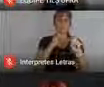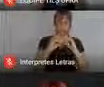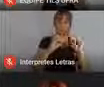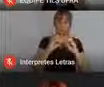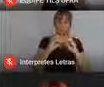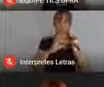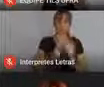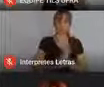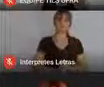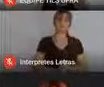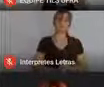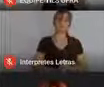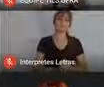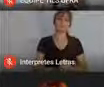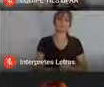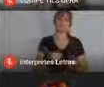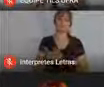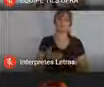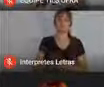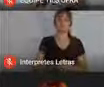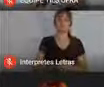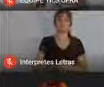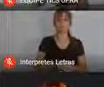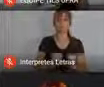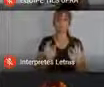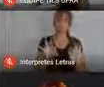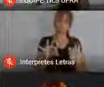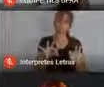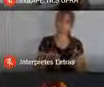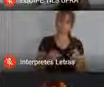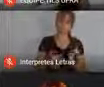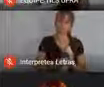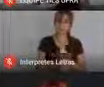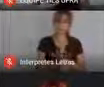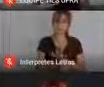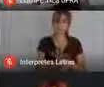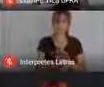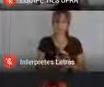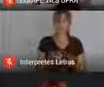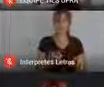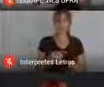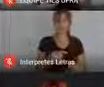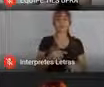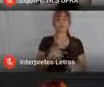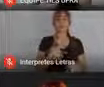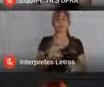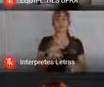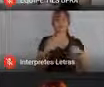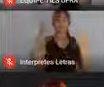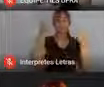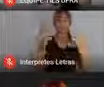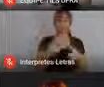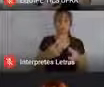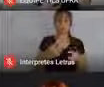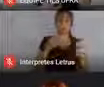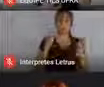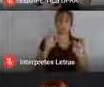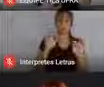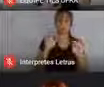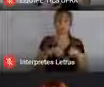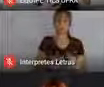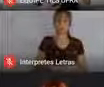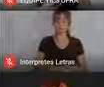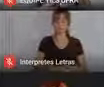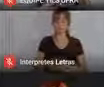Né? E eu vou aqui encerrando a minha fala, fazendo as minhas considerações finais.